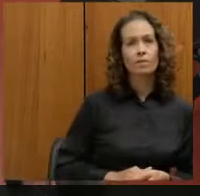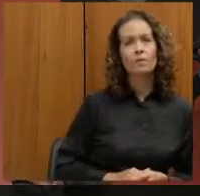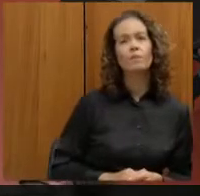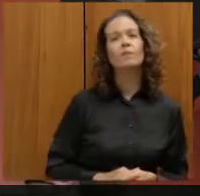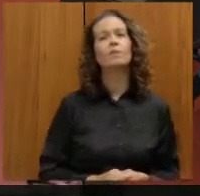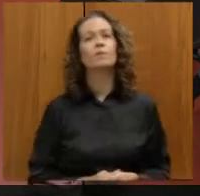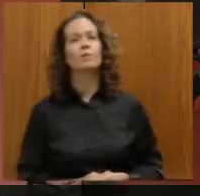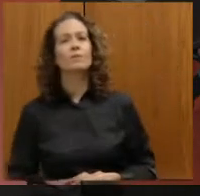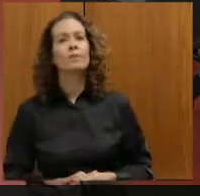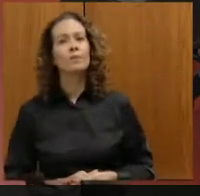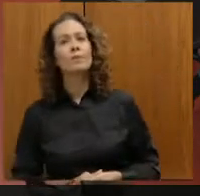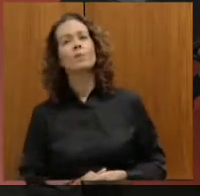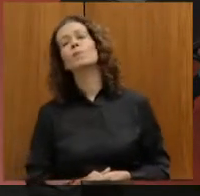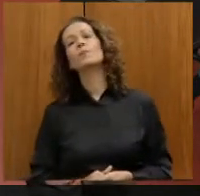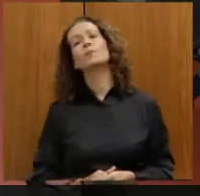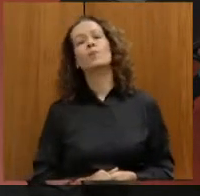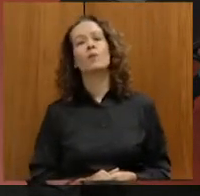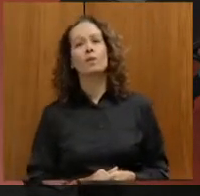Oi